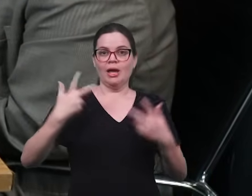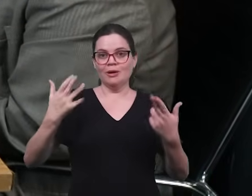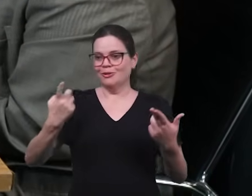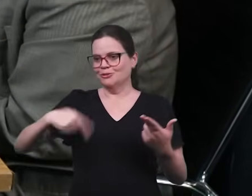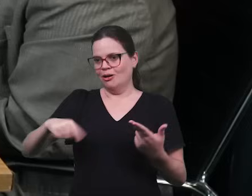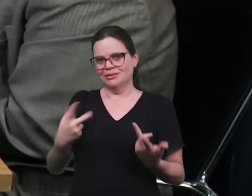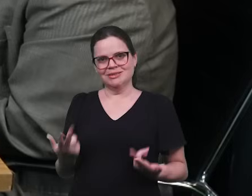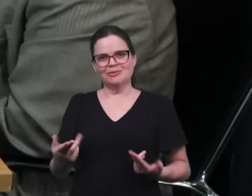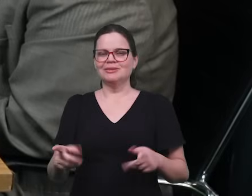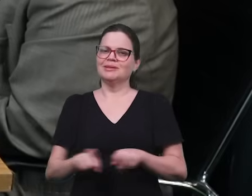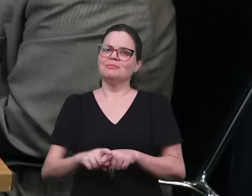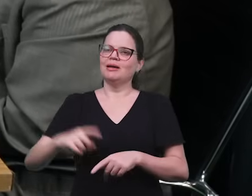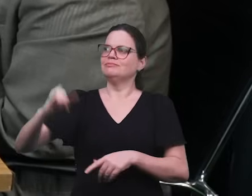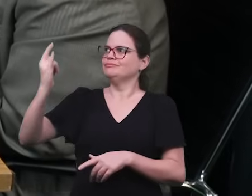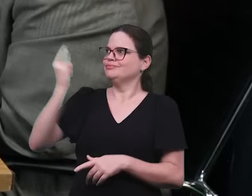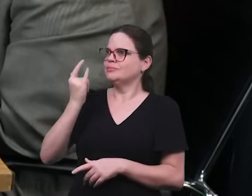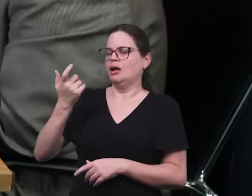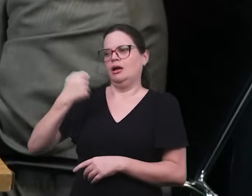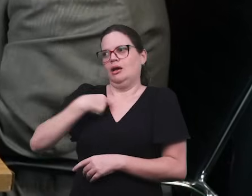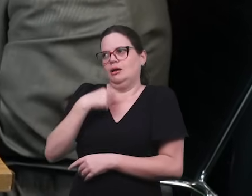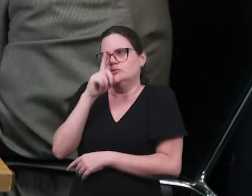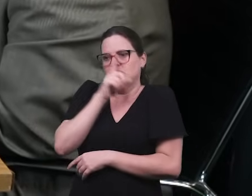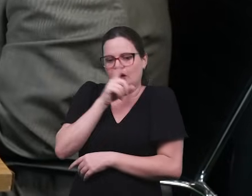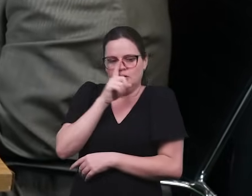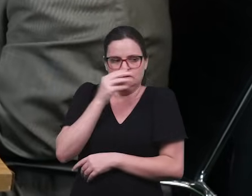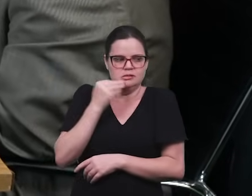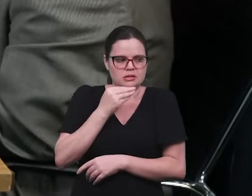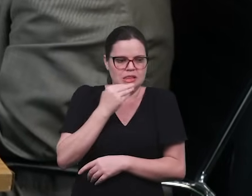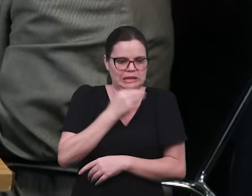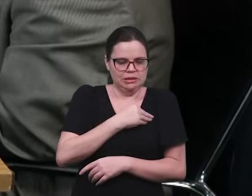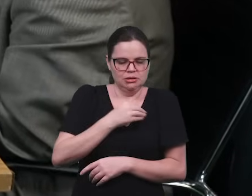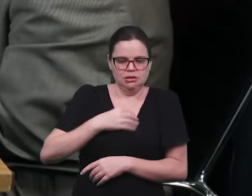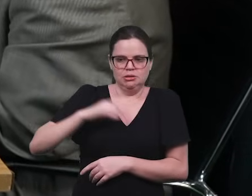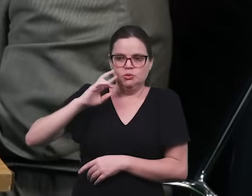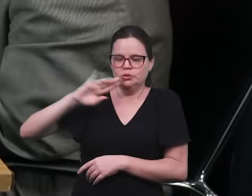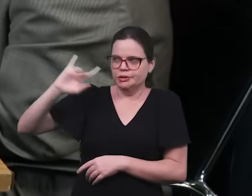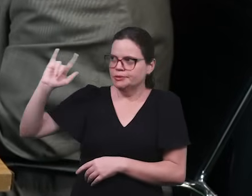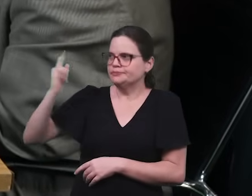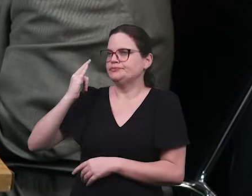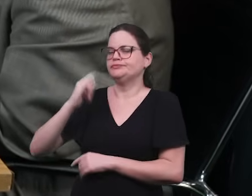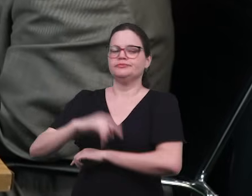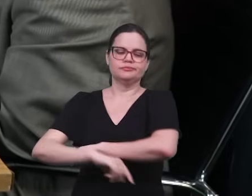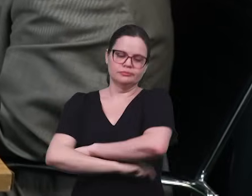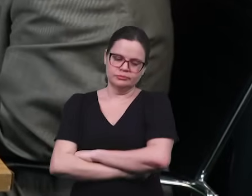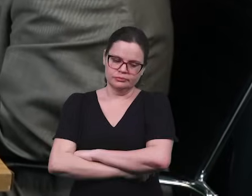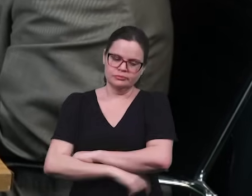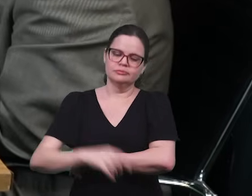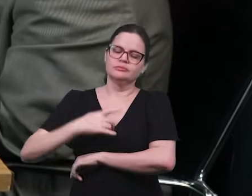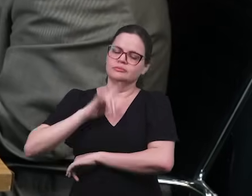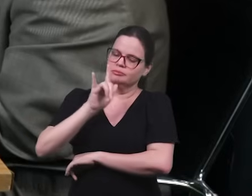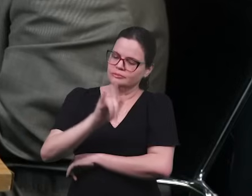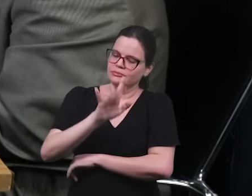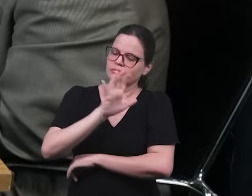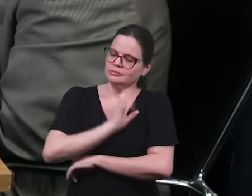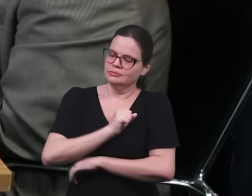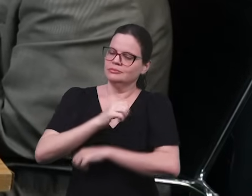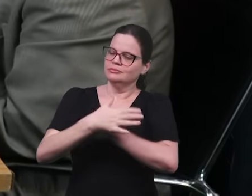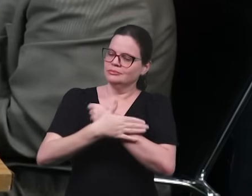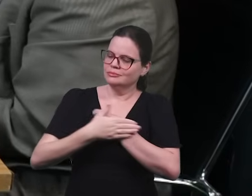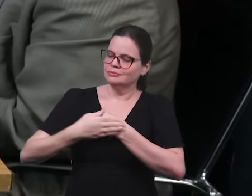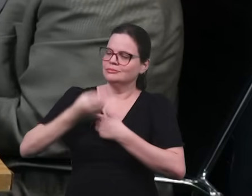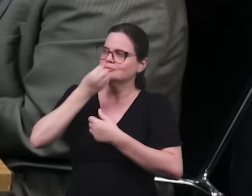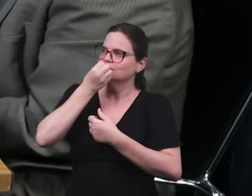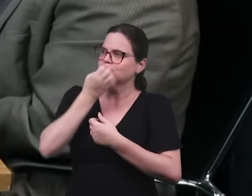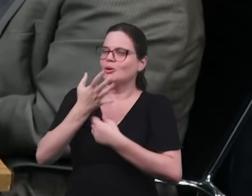Não. A todo instante ele está contemplando a gente com carinho, com esse Deus benigno,